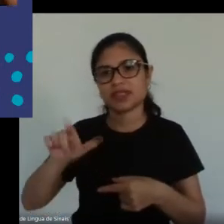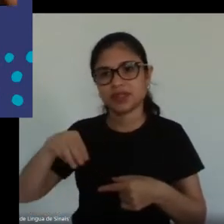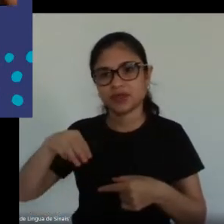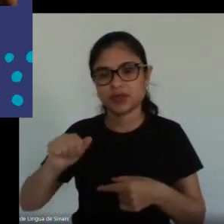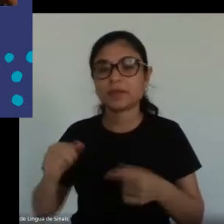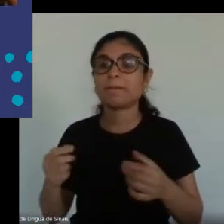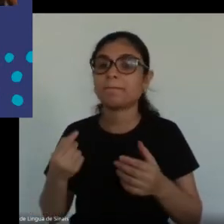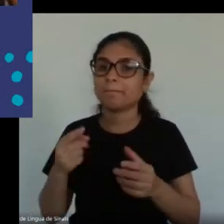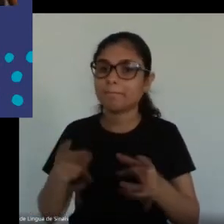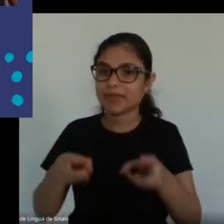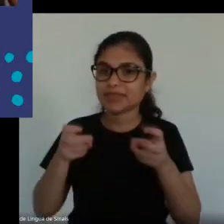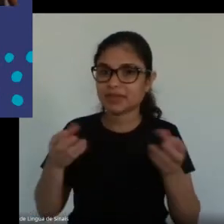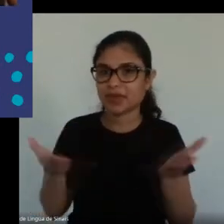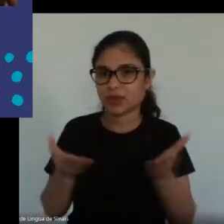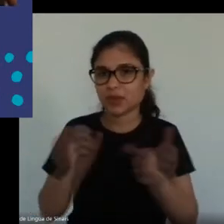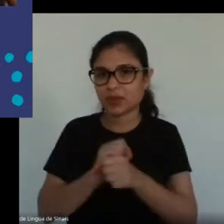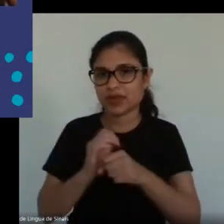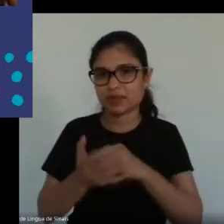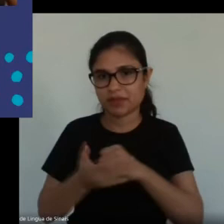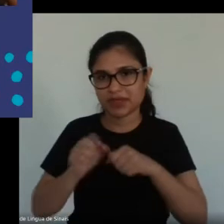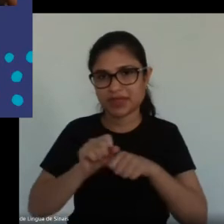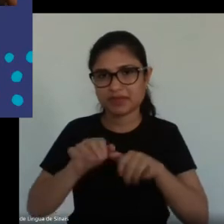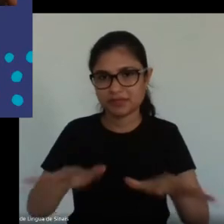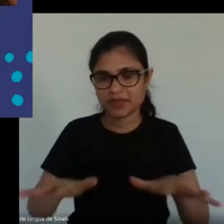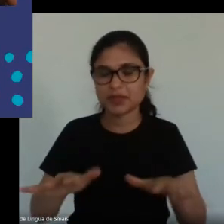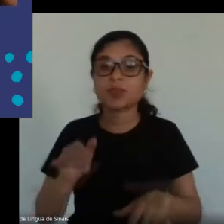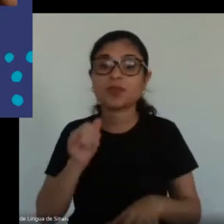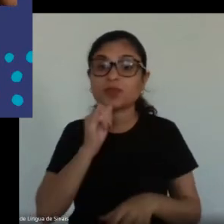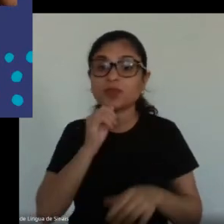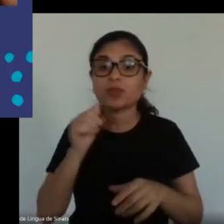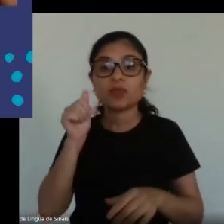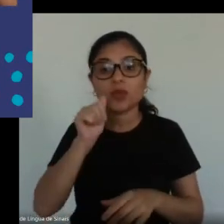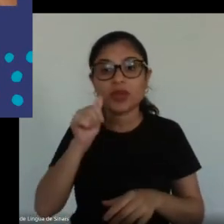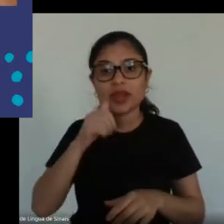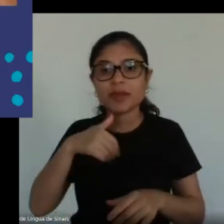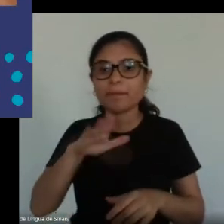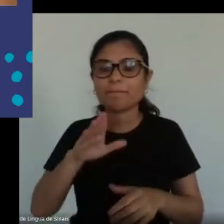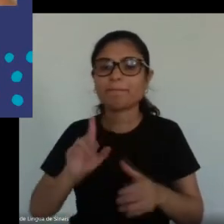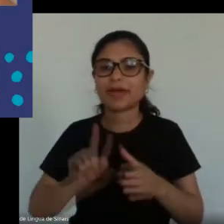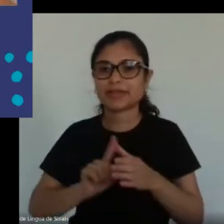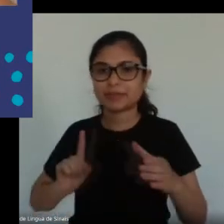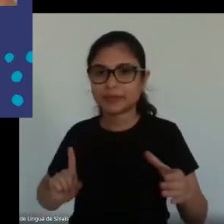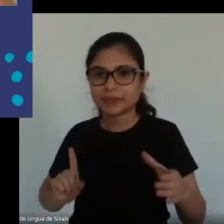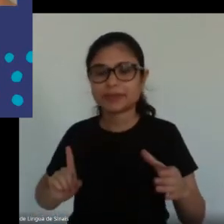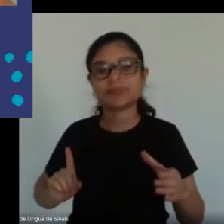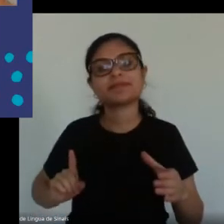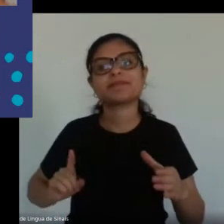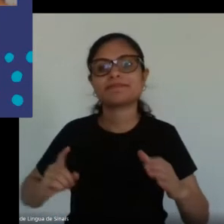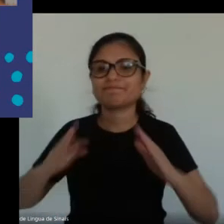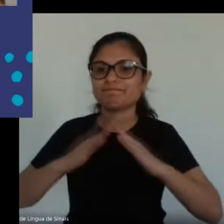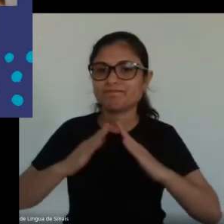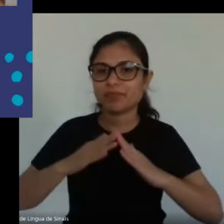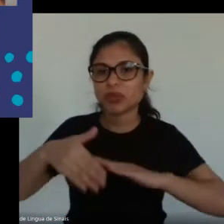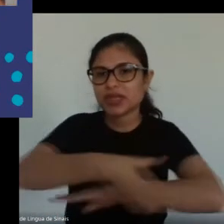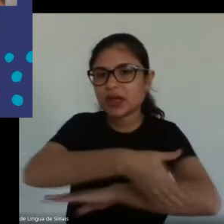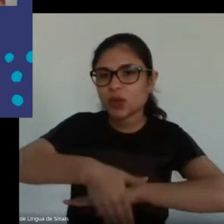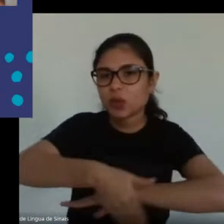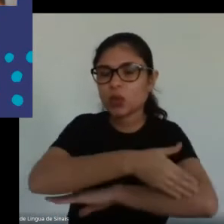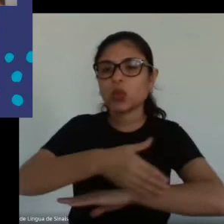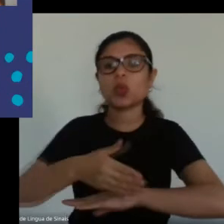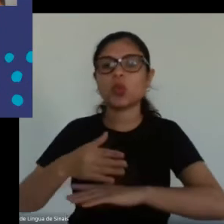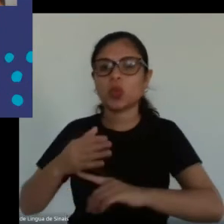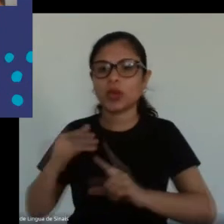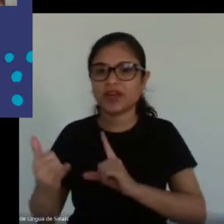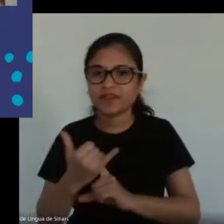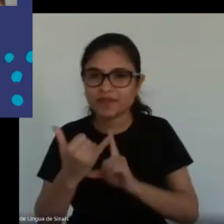nesta pandemia, relacionada à questão das mulheres mais marginalizadas, como moradoras de rua, vítimas de violência